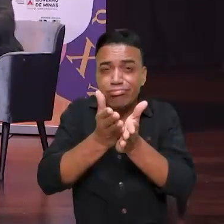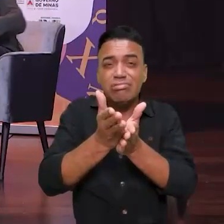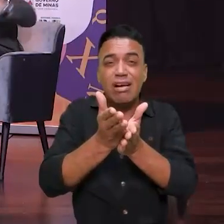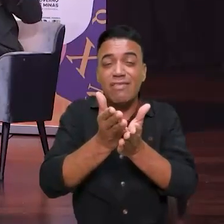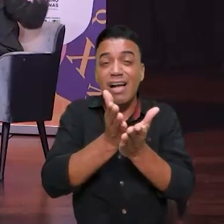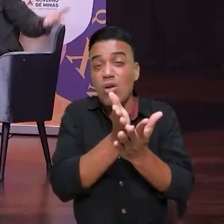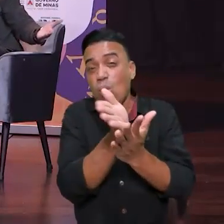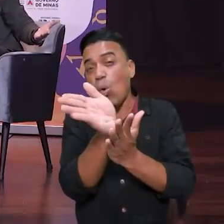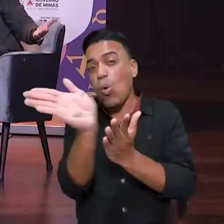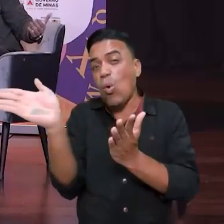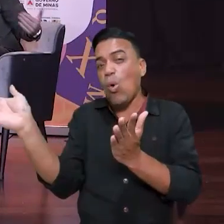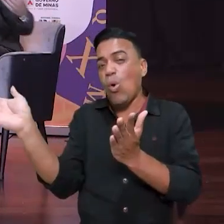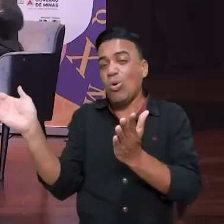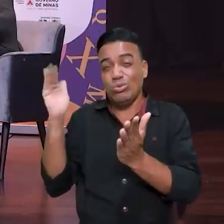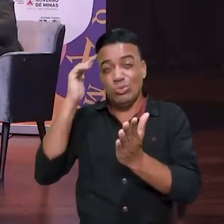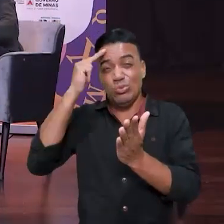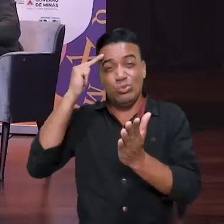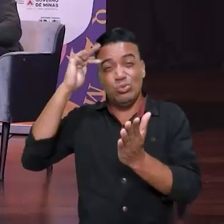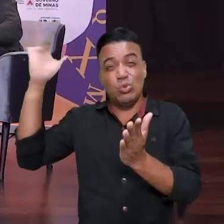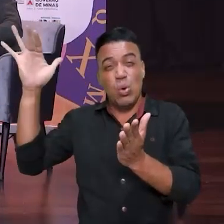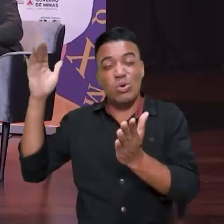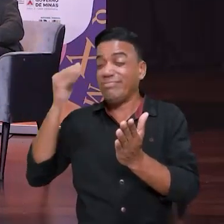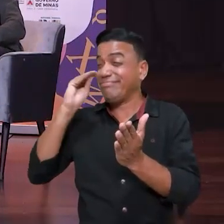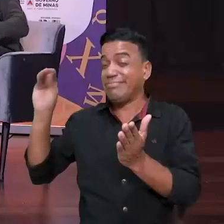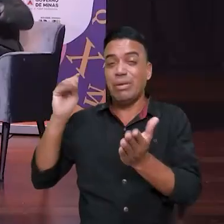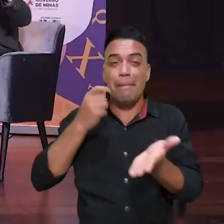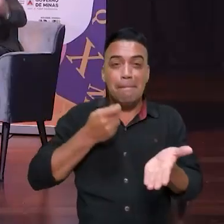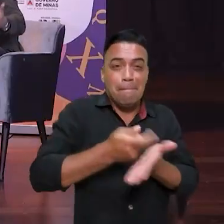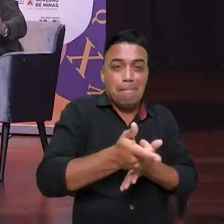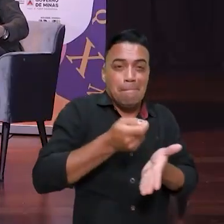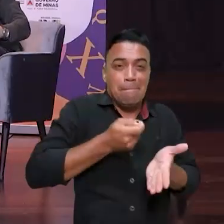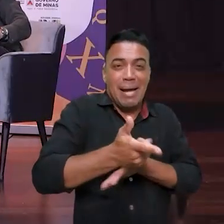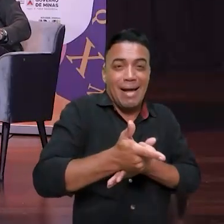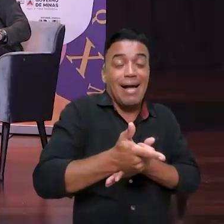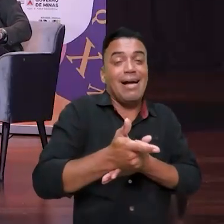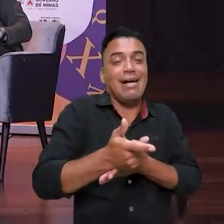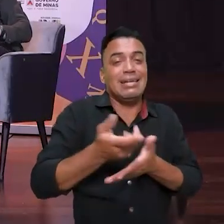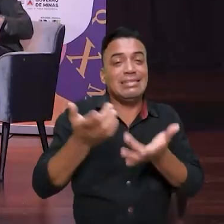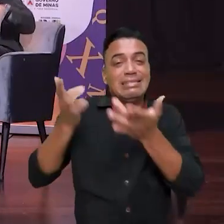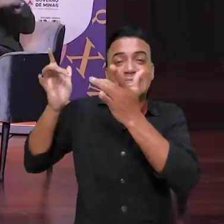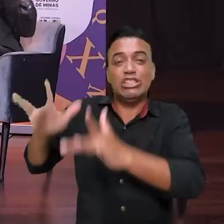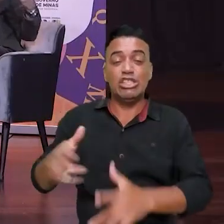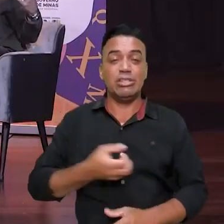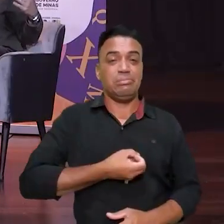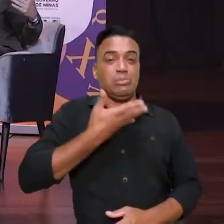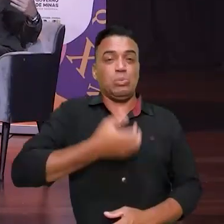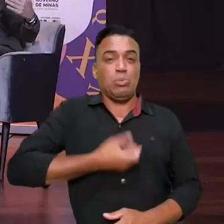pelo outro, a gente deixa o sonho de lado para pagar as contas, a gente desiste da poesia, a gente desiste